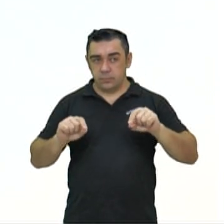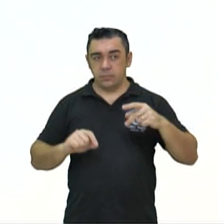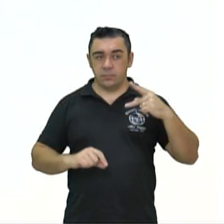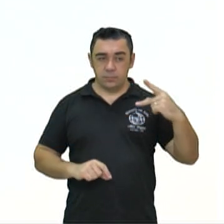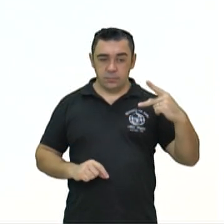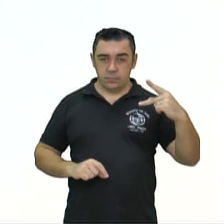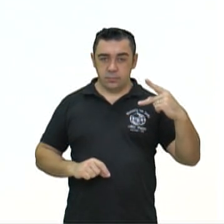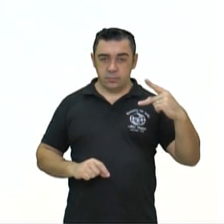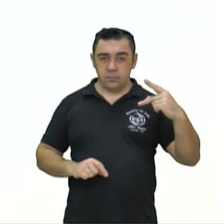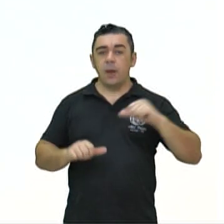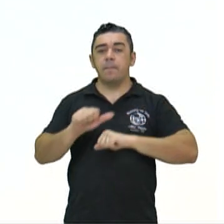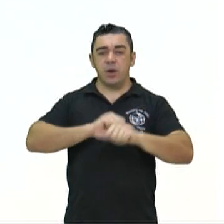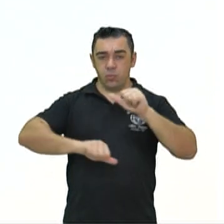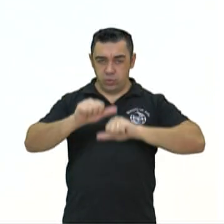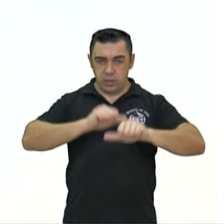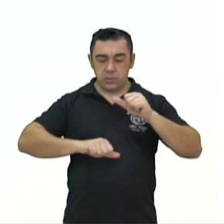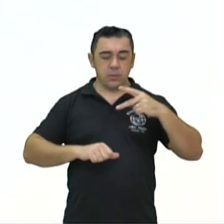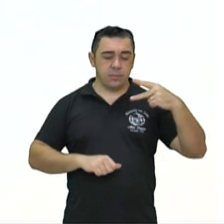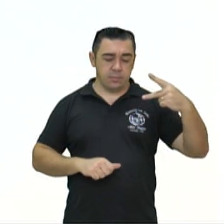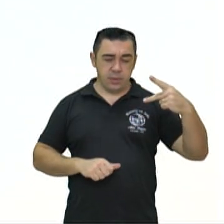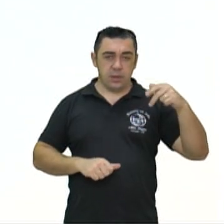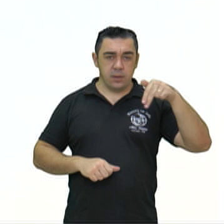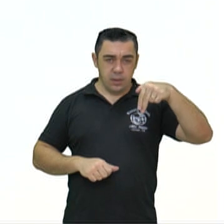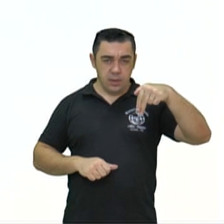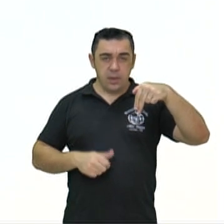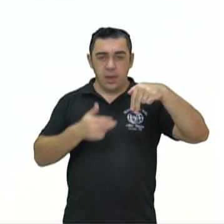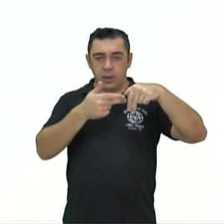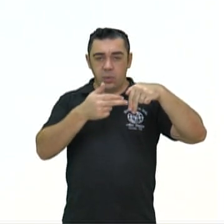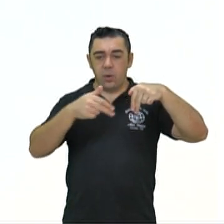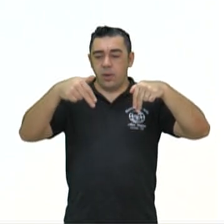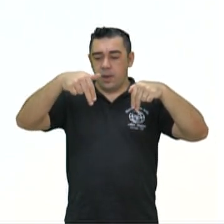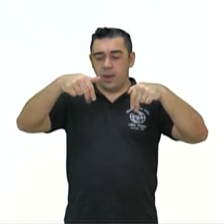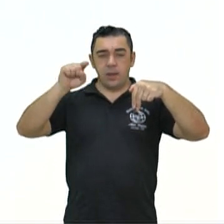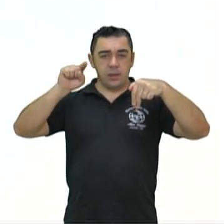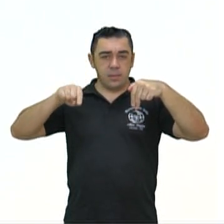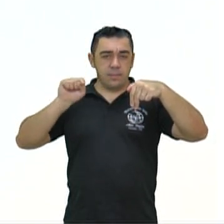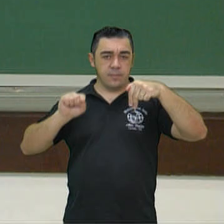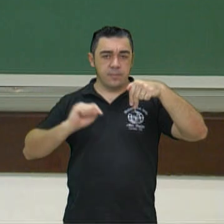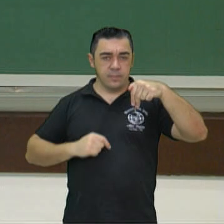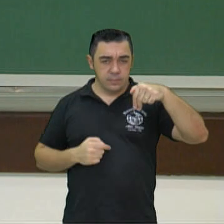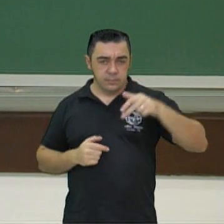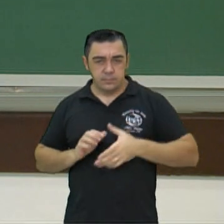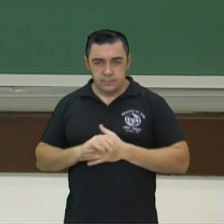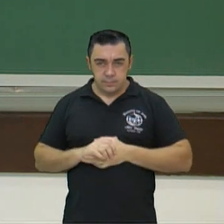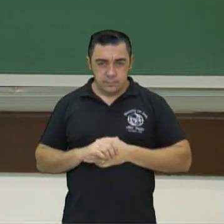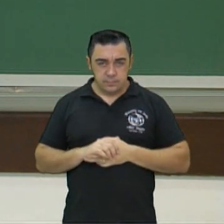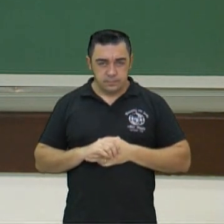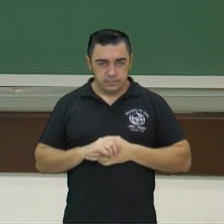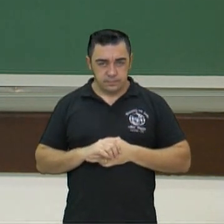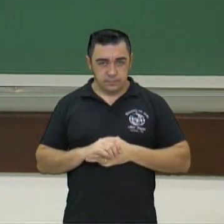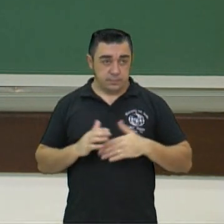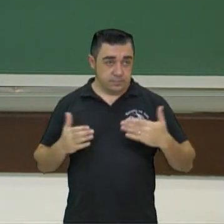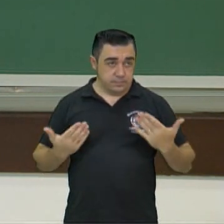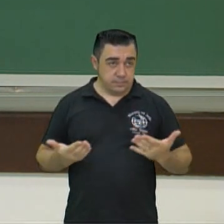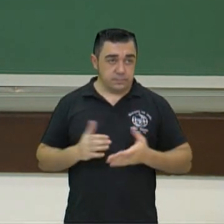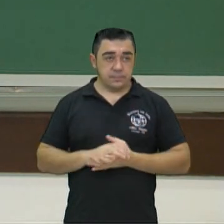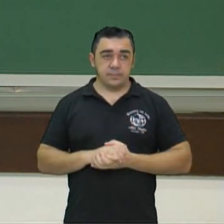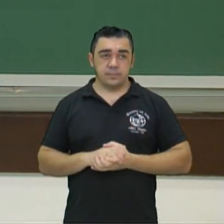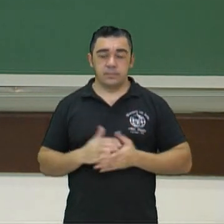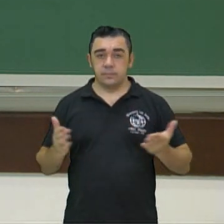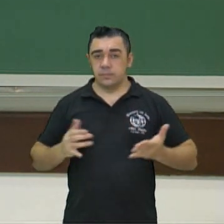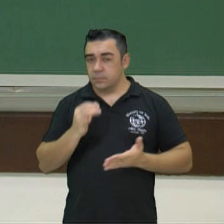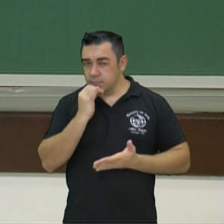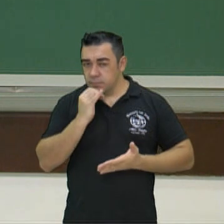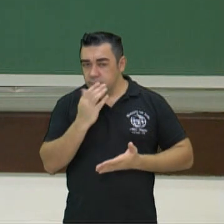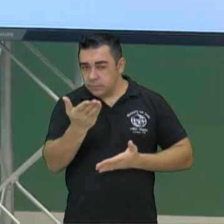ó. Permutação de n é igual a n fatorial. Então, vamos